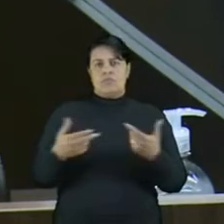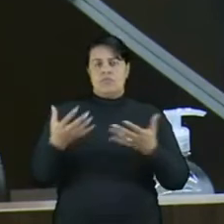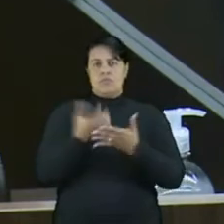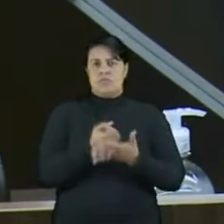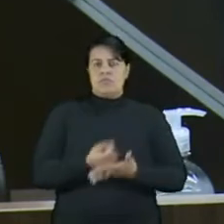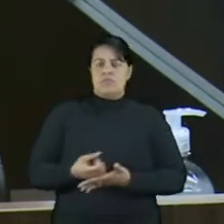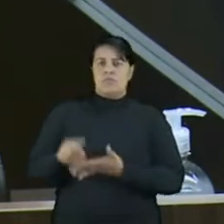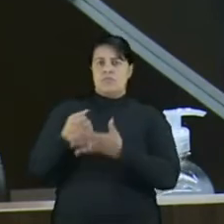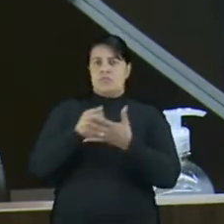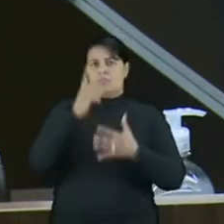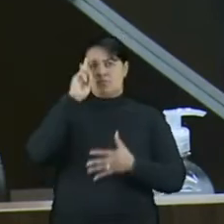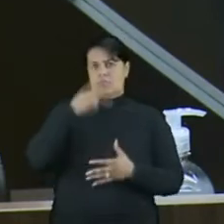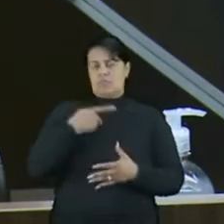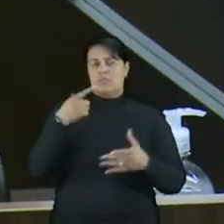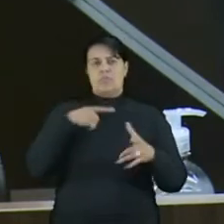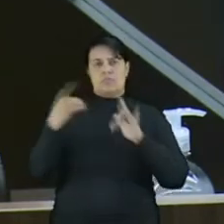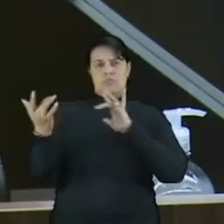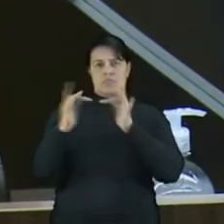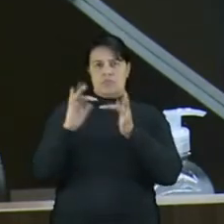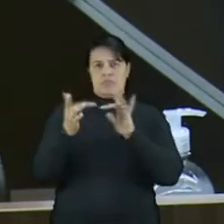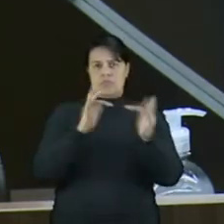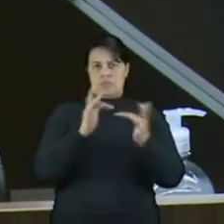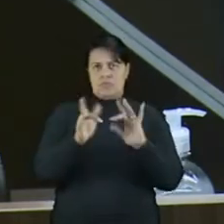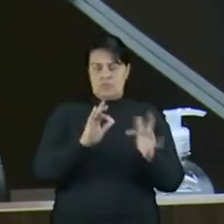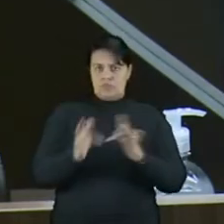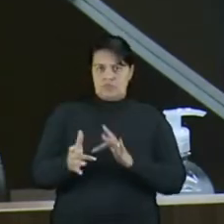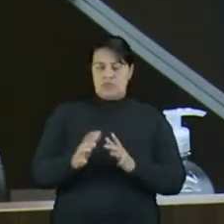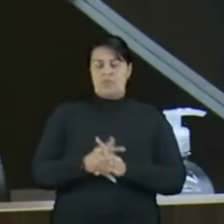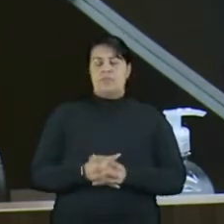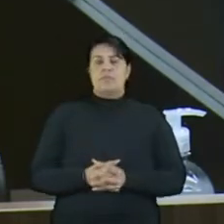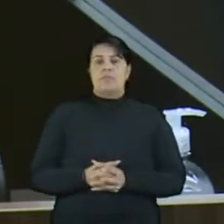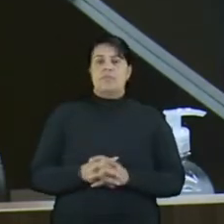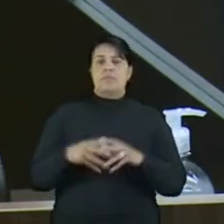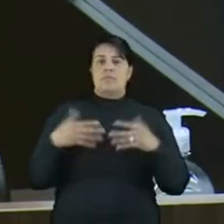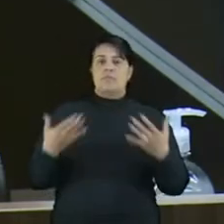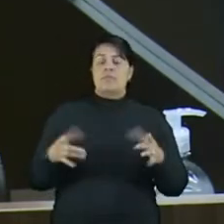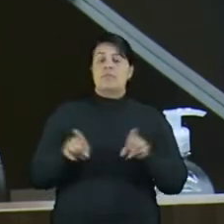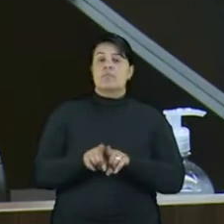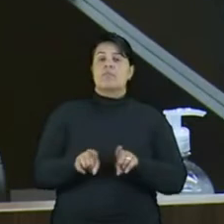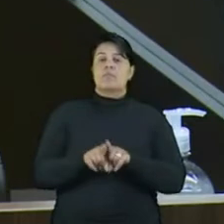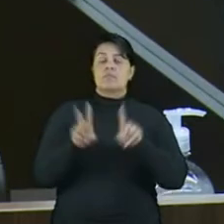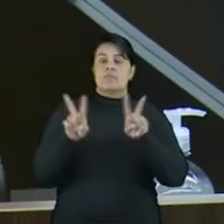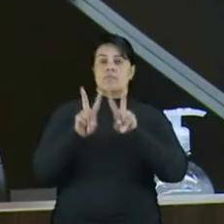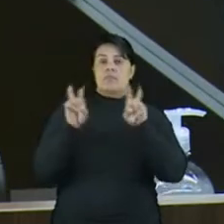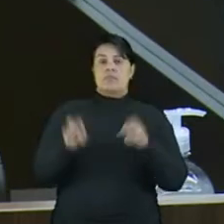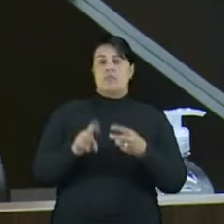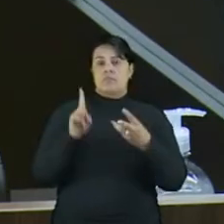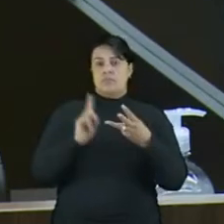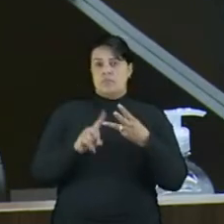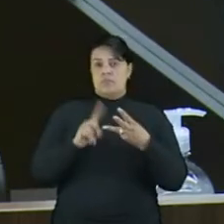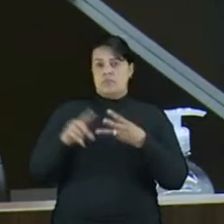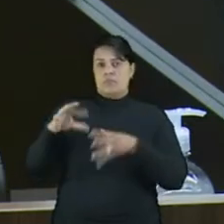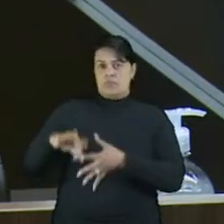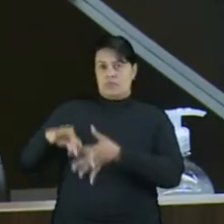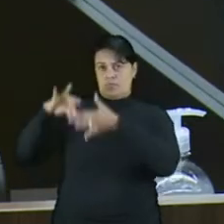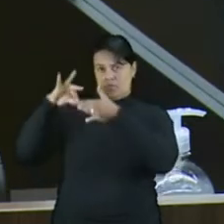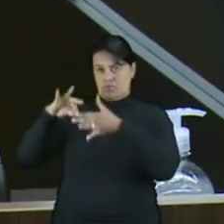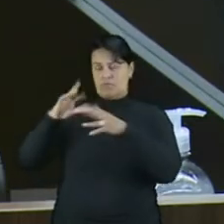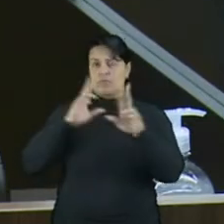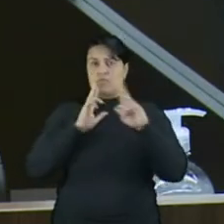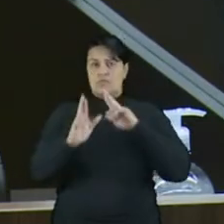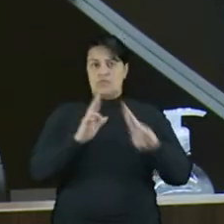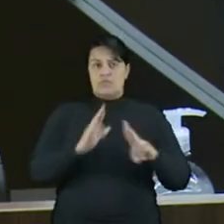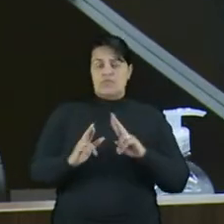quais mantém relacionamento. Em relação à terceira dimensão, liderança, as respostas ao